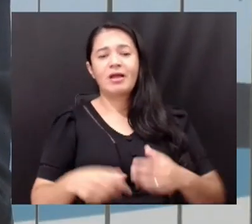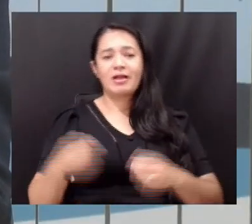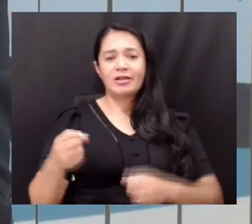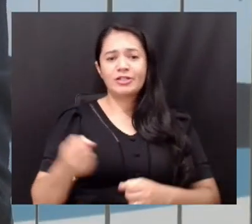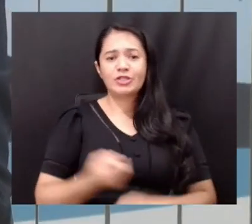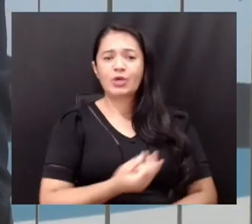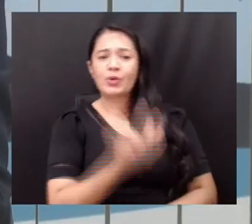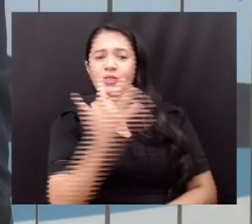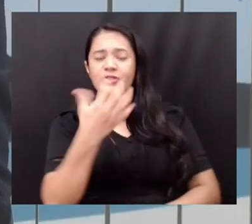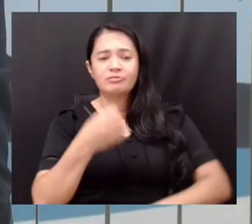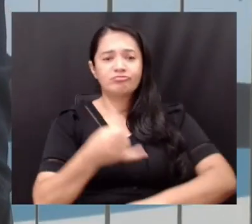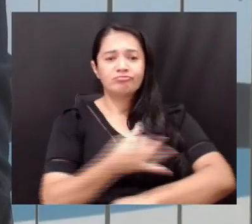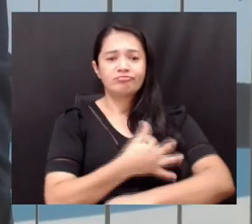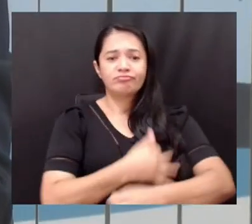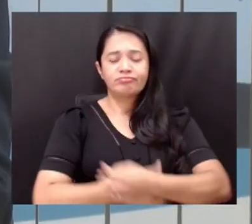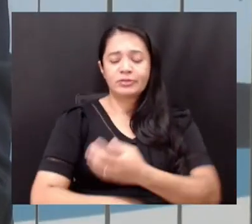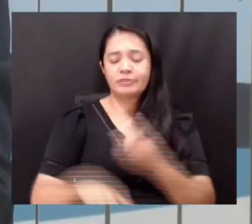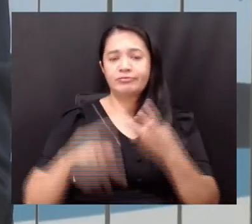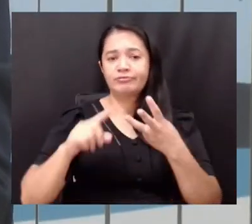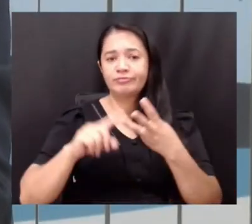demandas cognitivas,